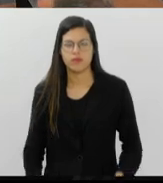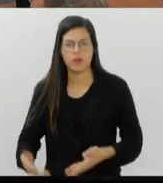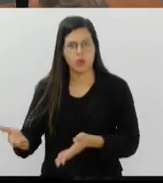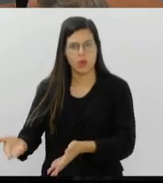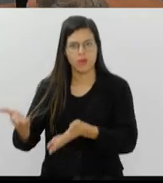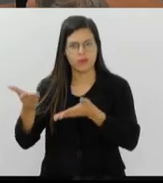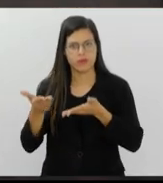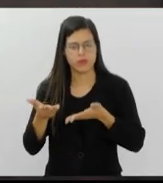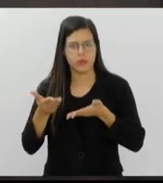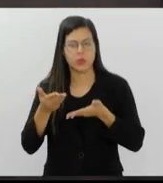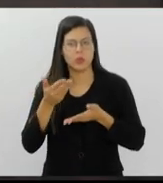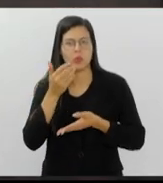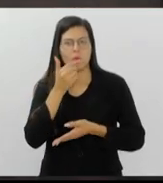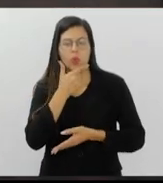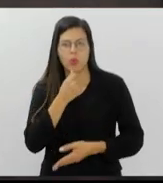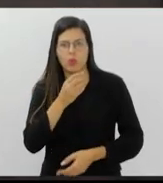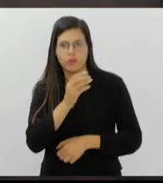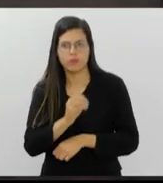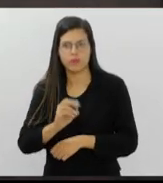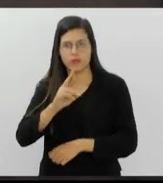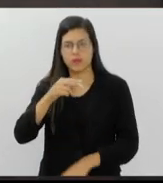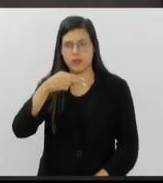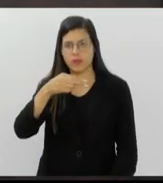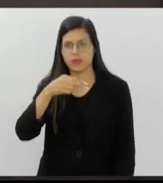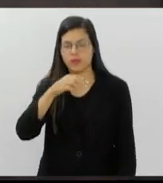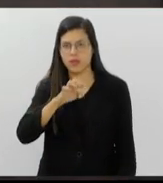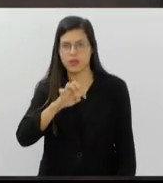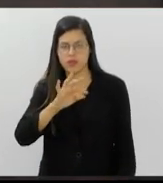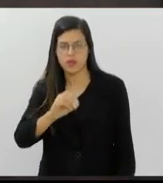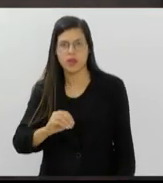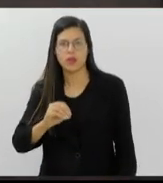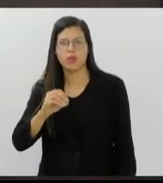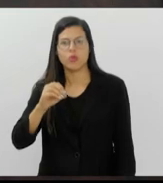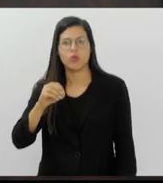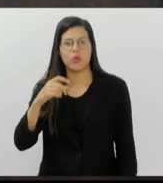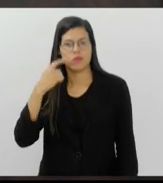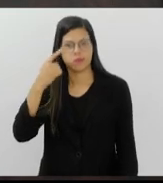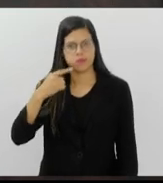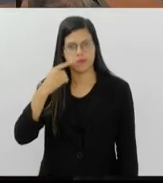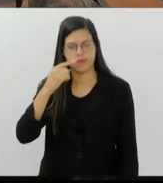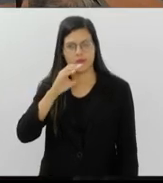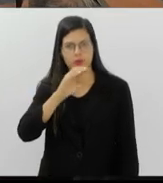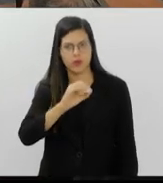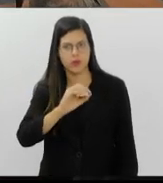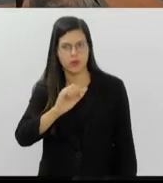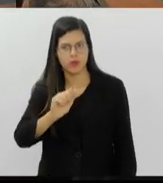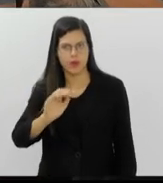Convido também o doutor Nélio Georgini, advogado da Ordem dos Advogados do Brasil.